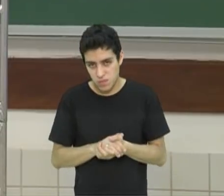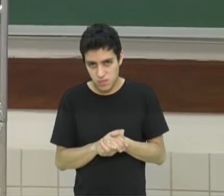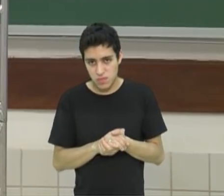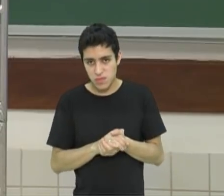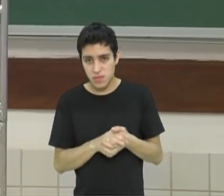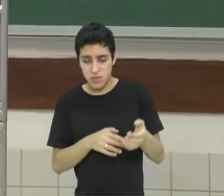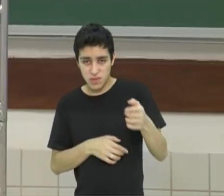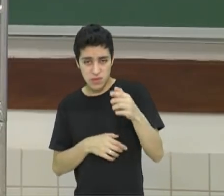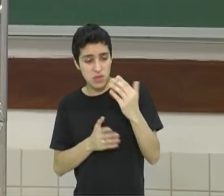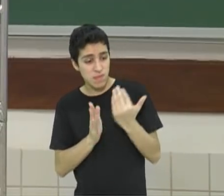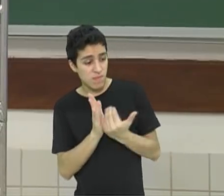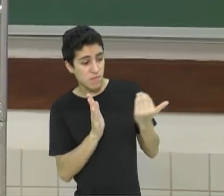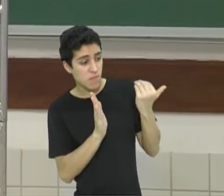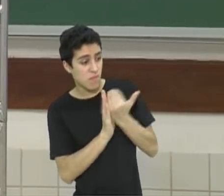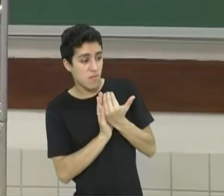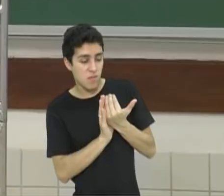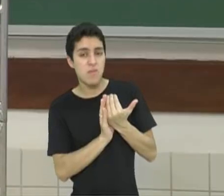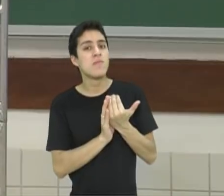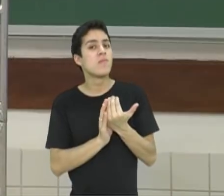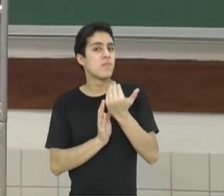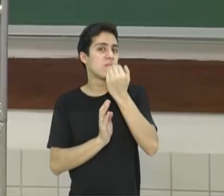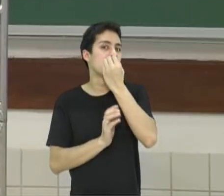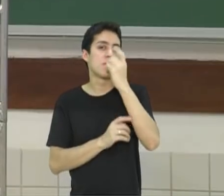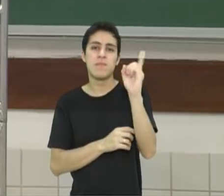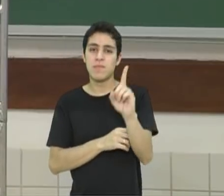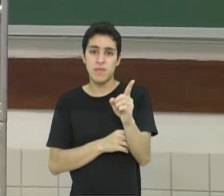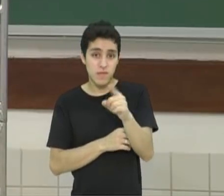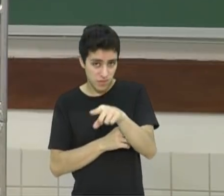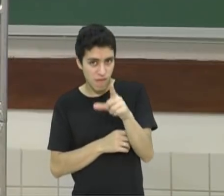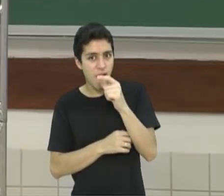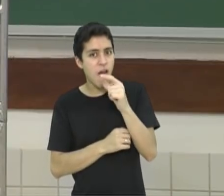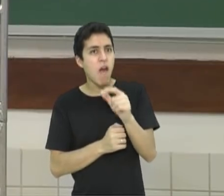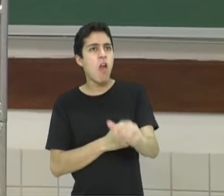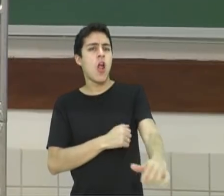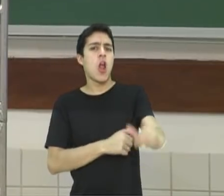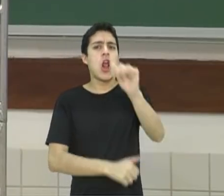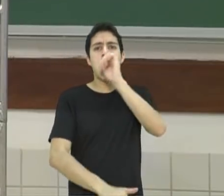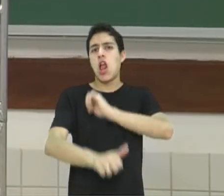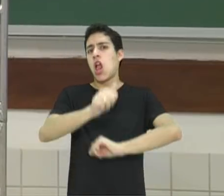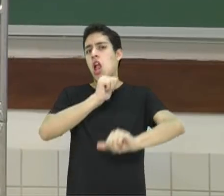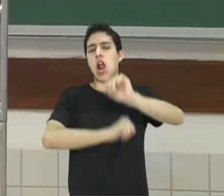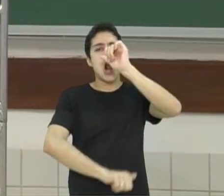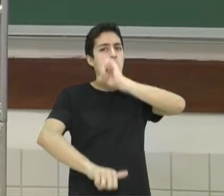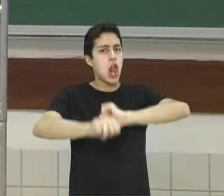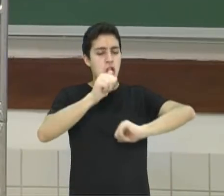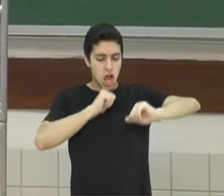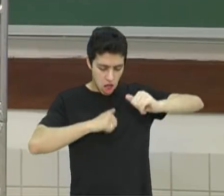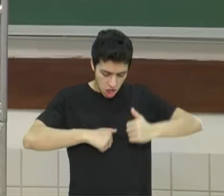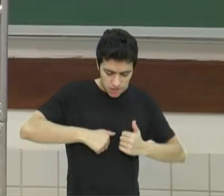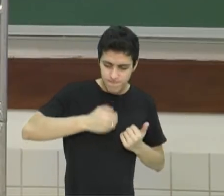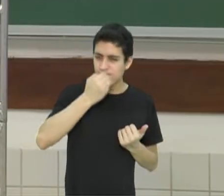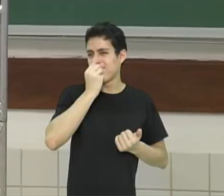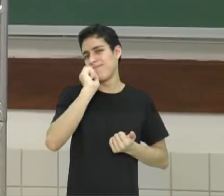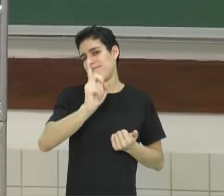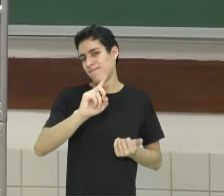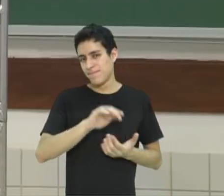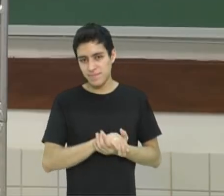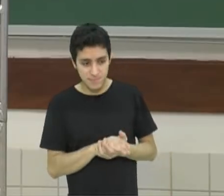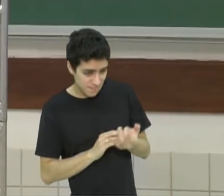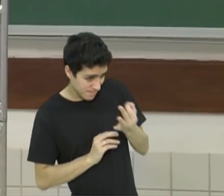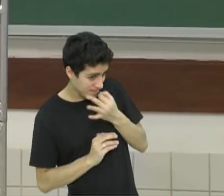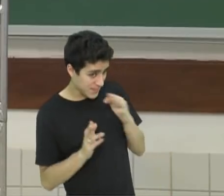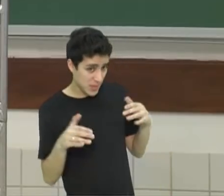que for exagerado faz mal. Até água, se você exagerar, faz mal. Então, a crítica desse autor está